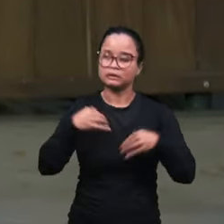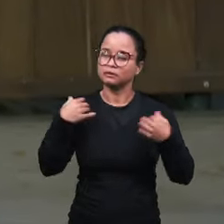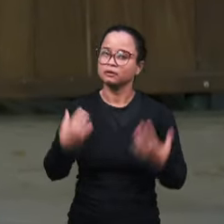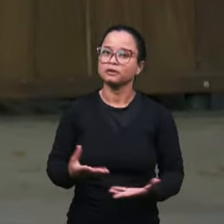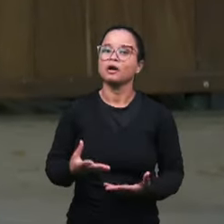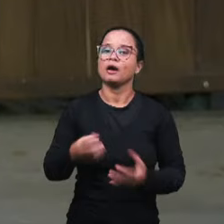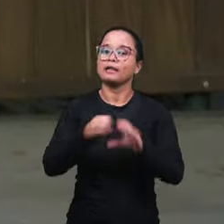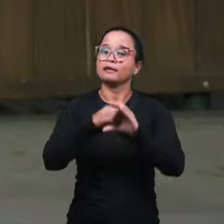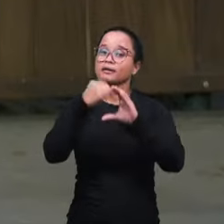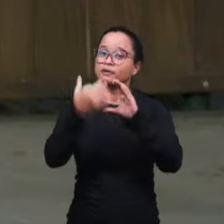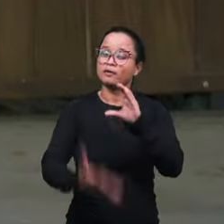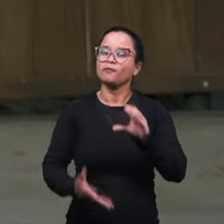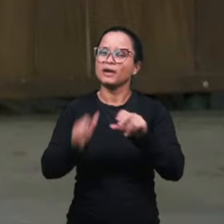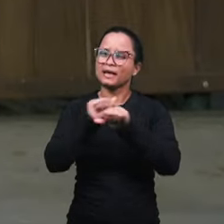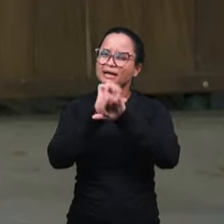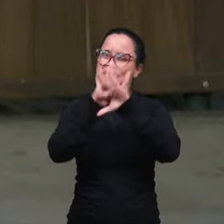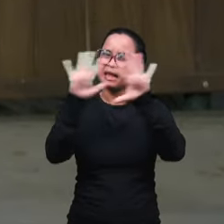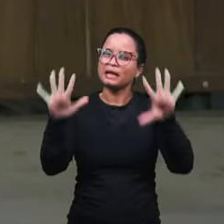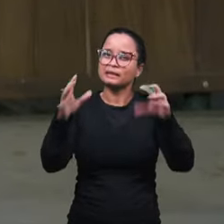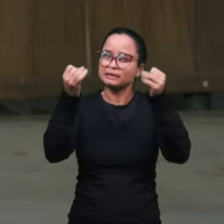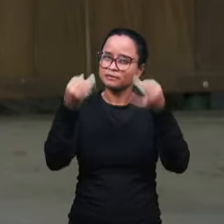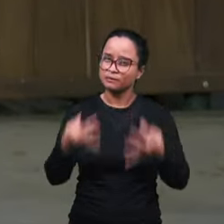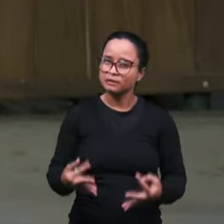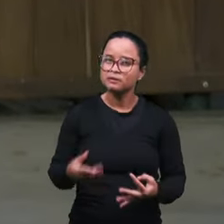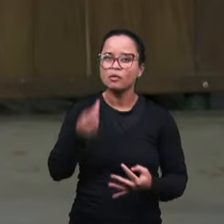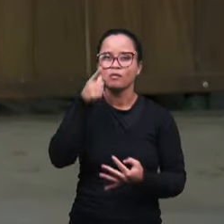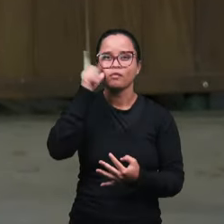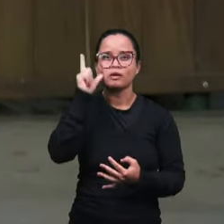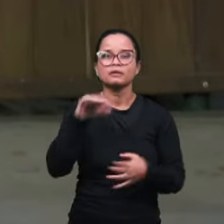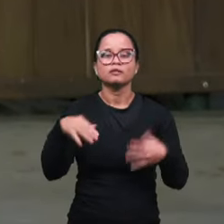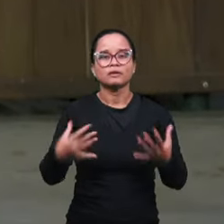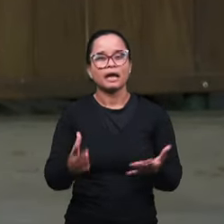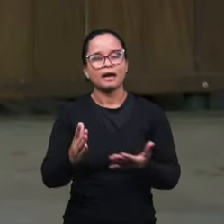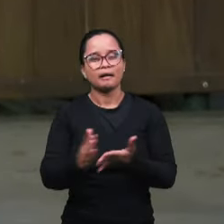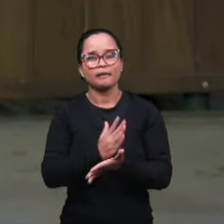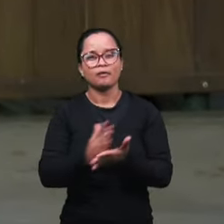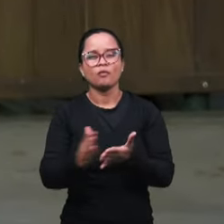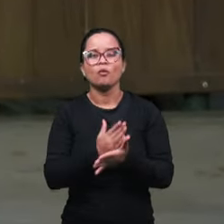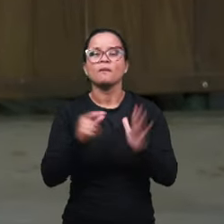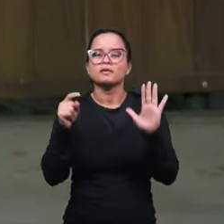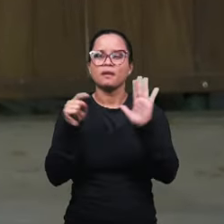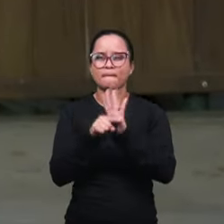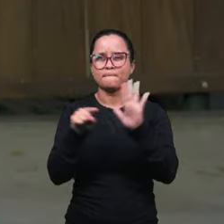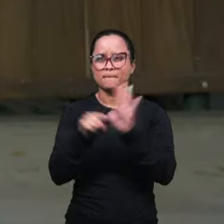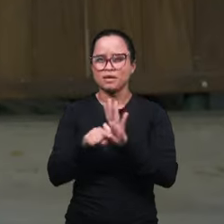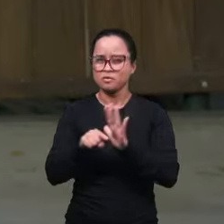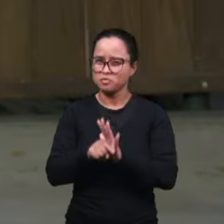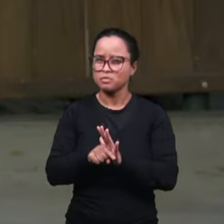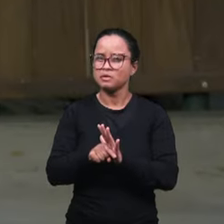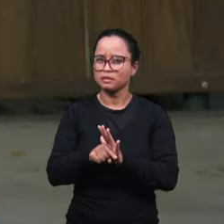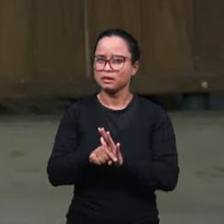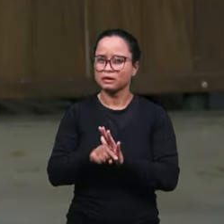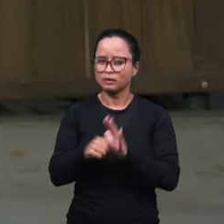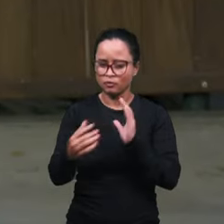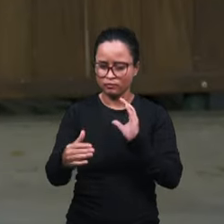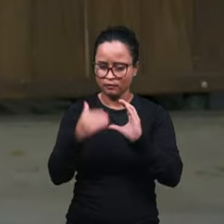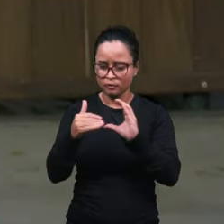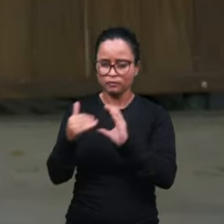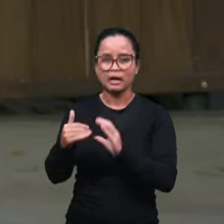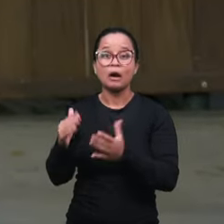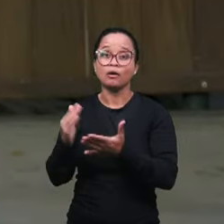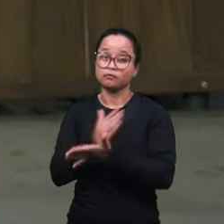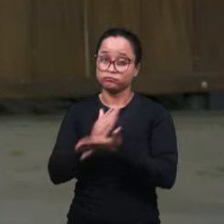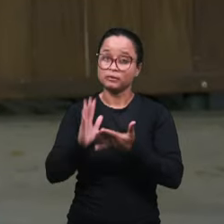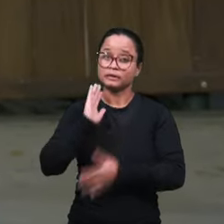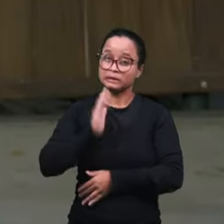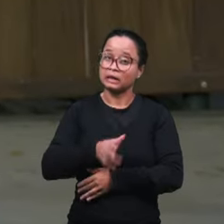muito ontem. Muito bem colocado. E nós estamos até recebendo algumas perguntas aqui agora, que algumas delas já foram até respondidas, algumas foram